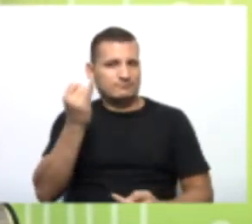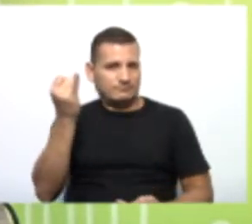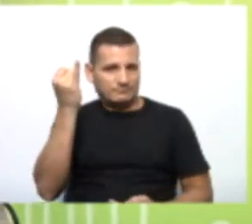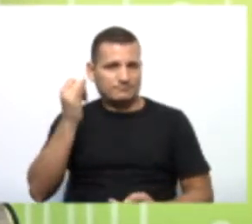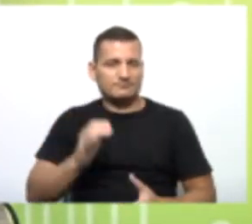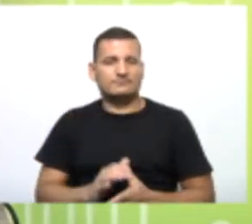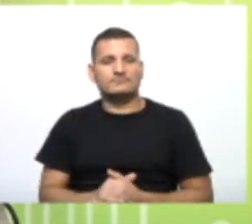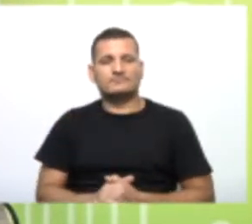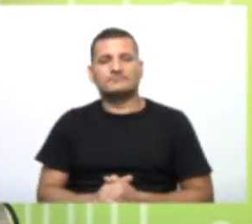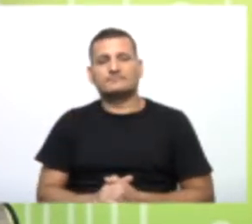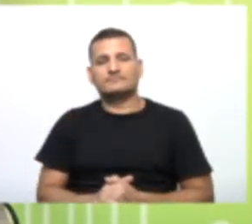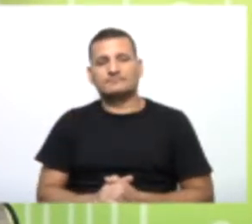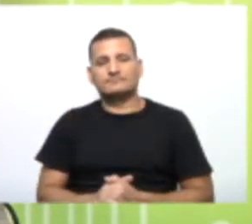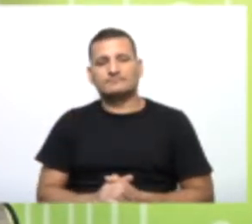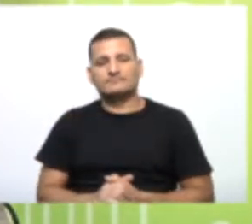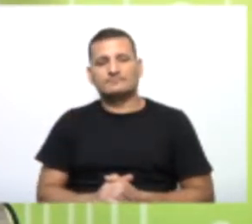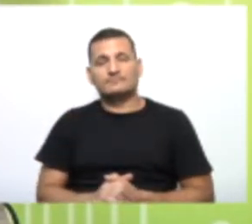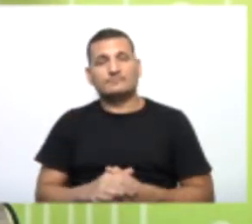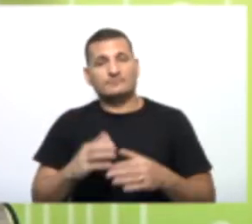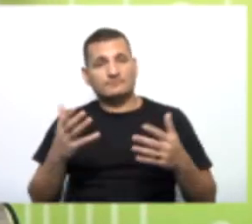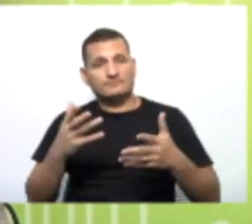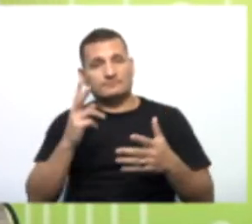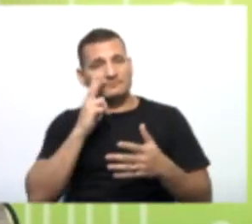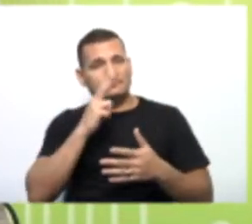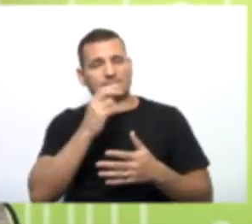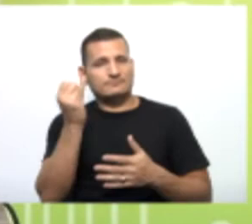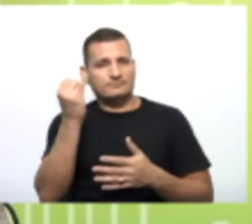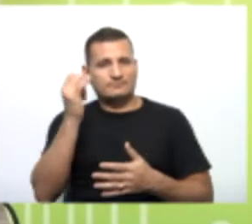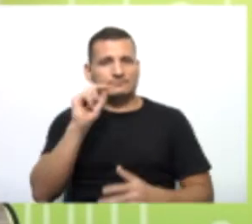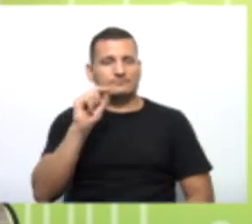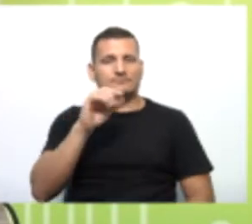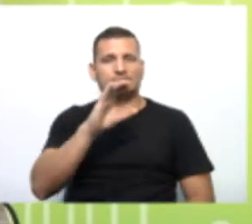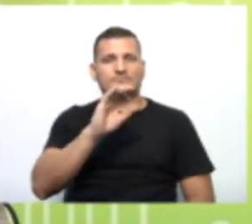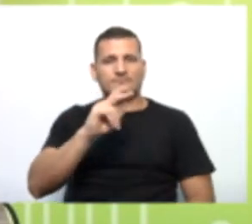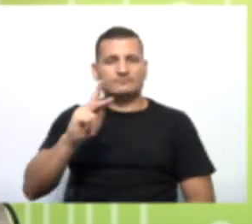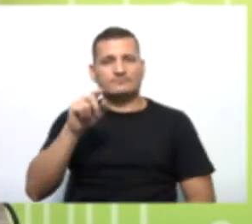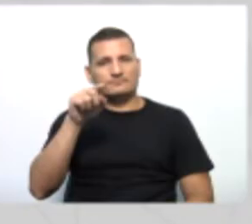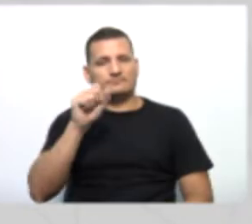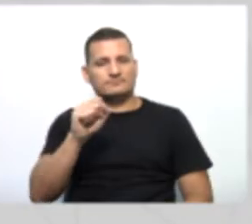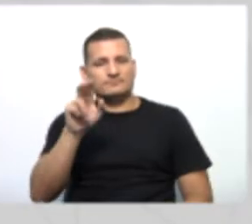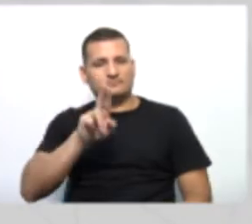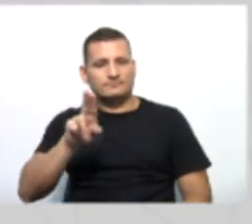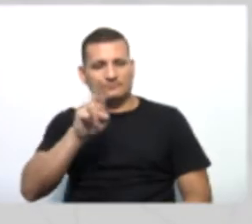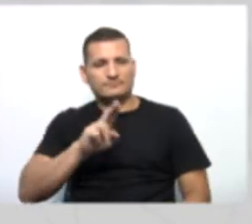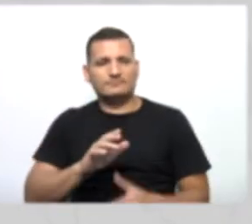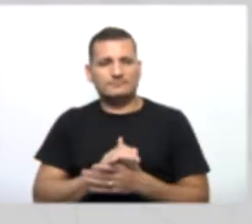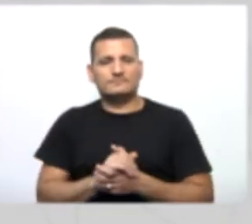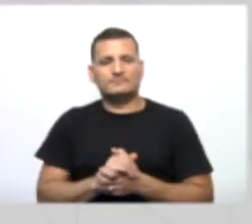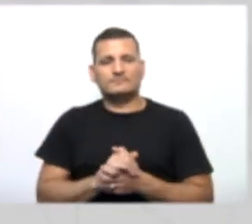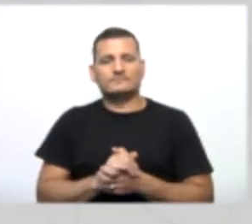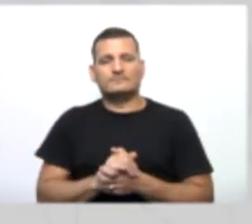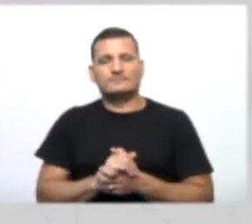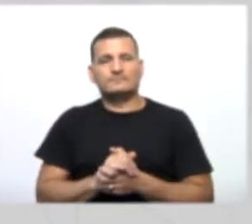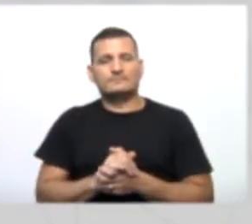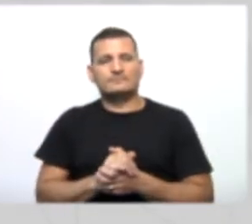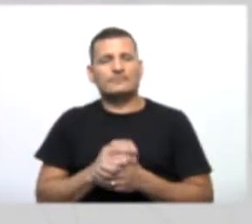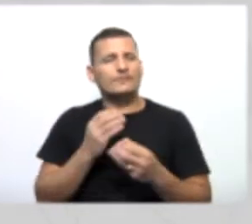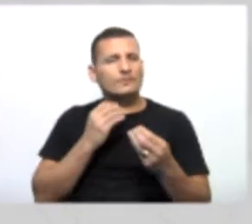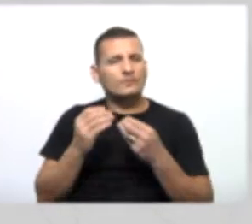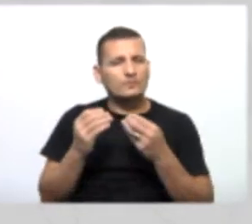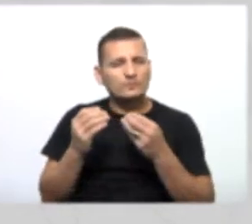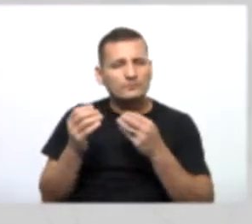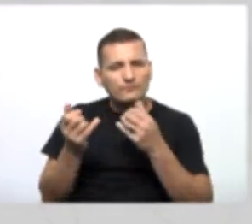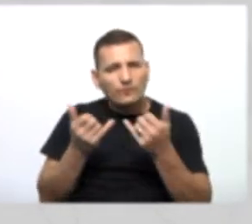importante isso daí. Tá bom? Olha uma coisa muito importante para as cooperativas que você pode usar. Diz ali, procurar se informar